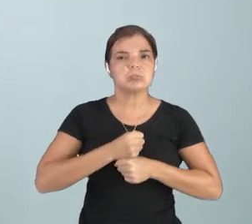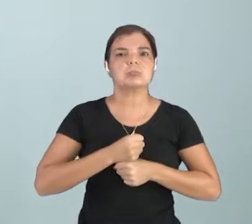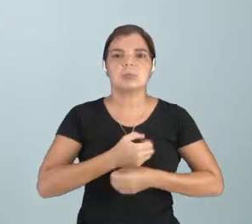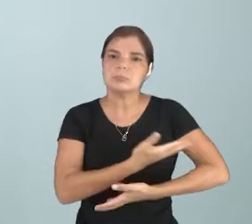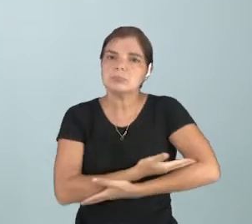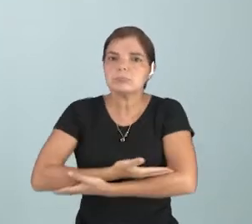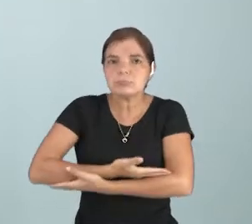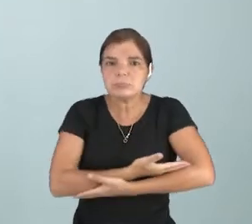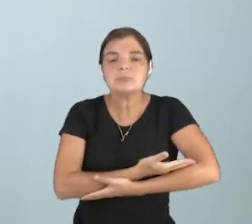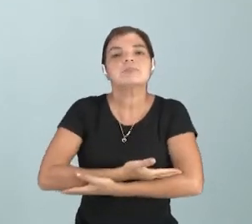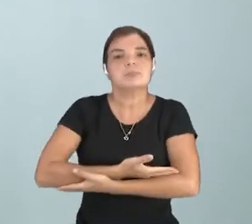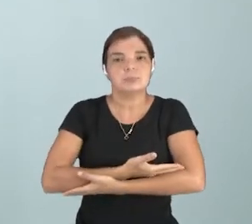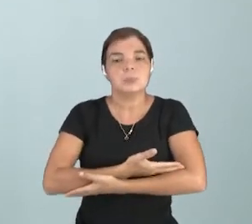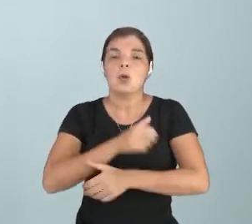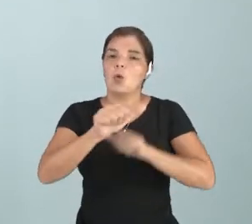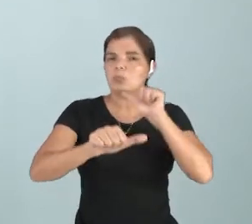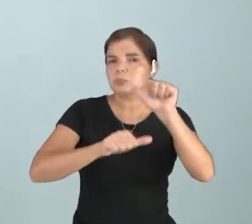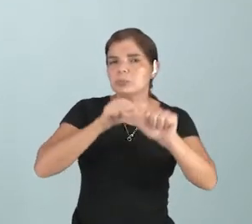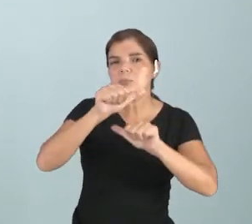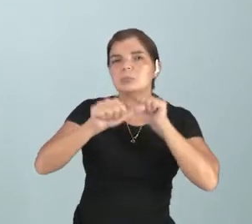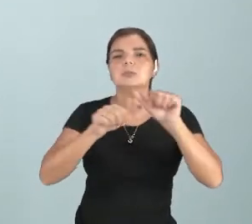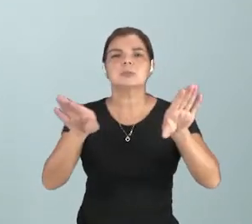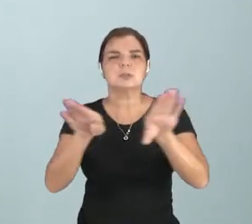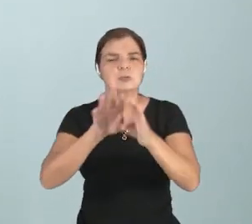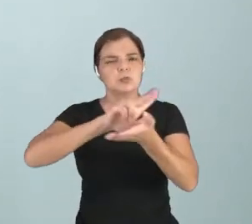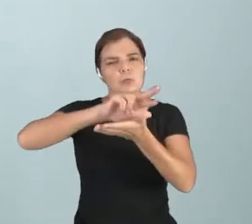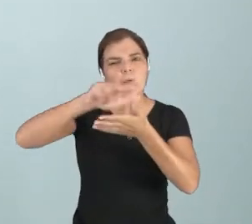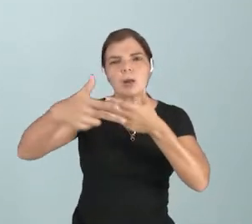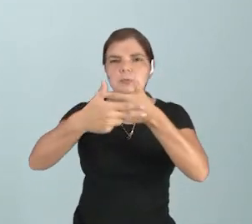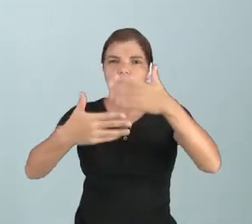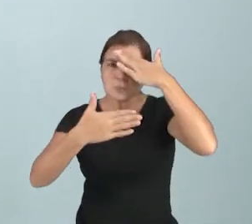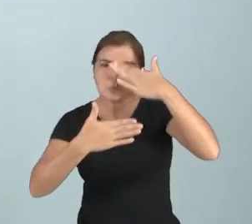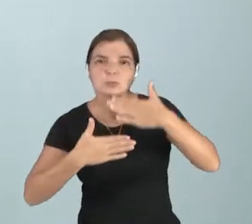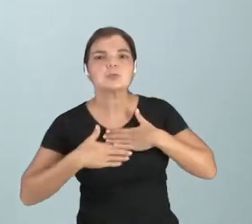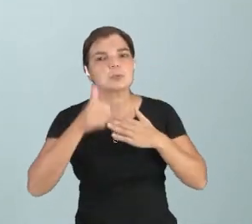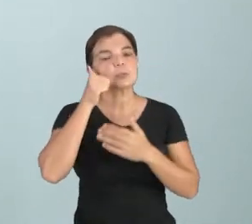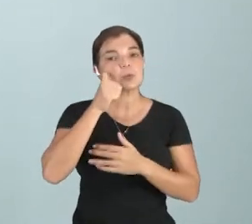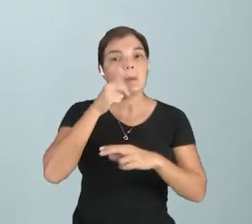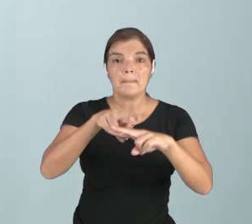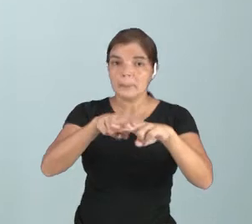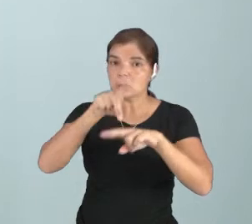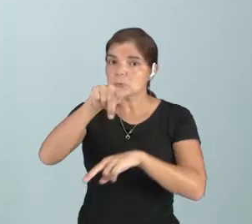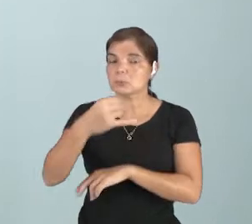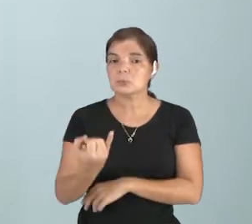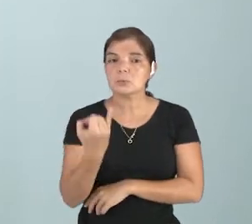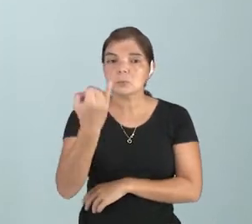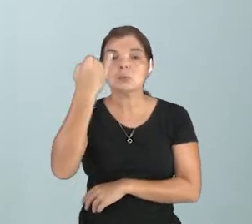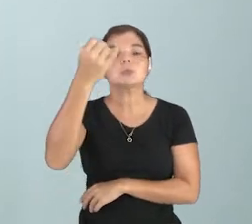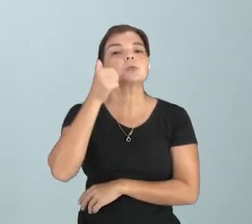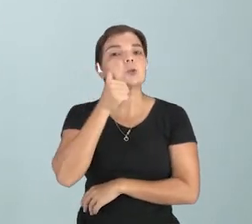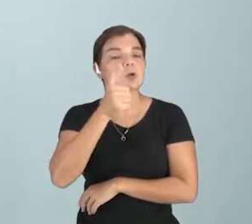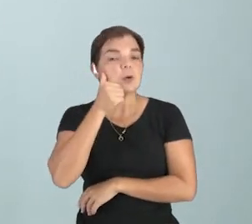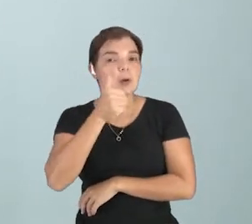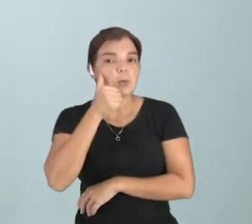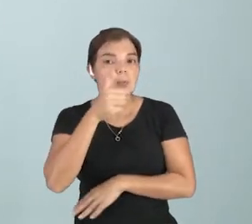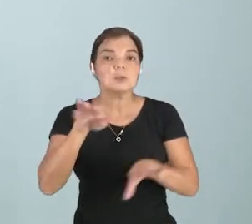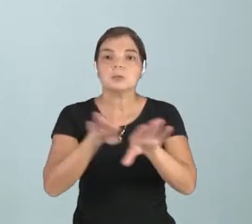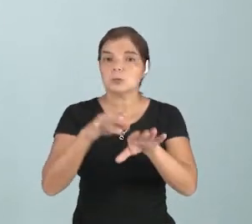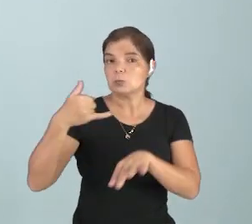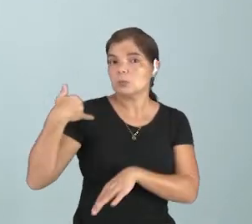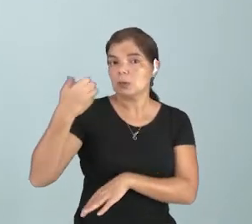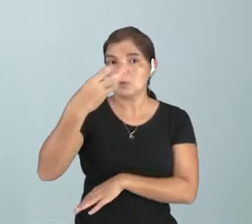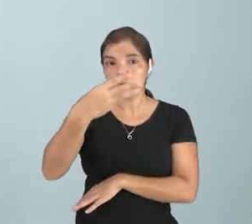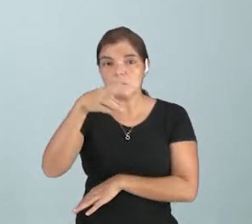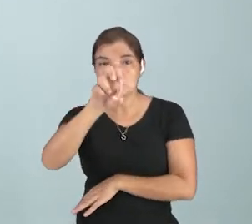útero, mudanças hormonais, enfim, entre outras coisas. Tá? Por isso que é importante que as mulheres acima de 35 anos de